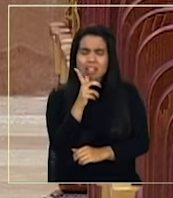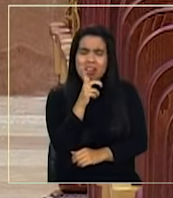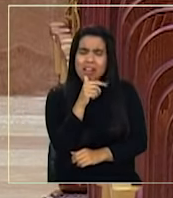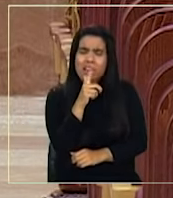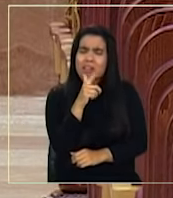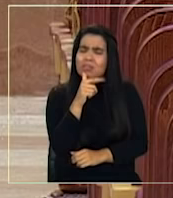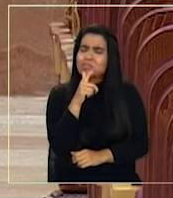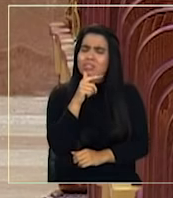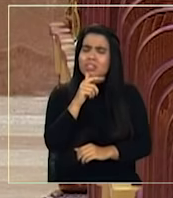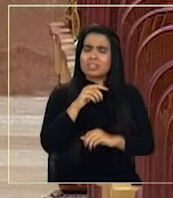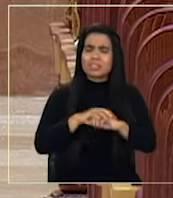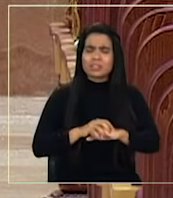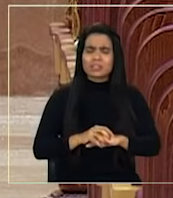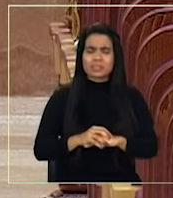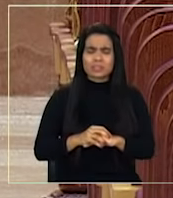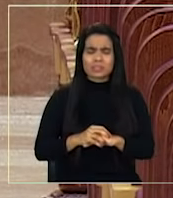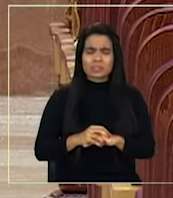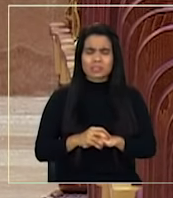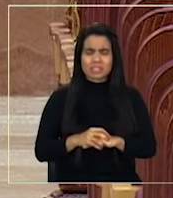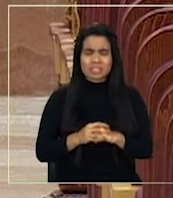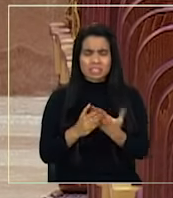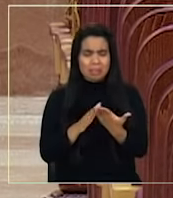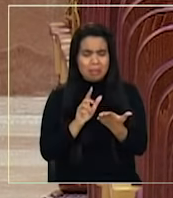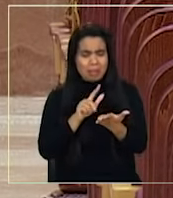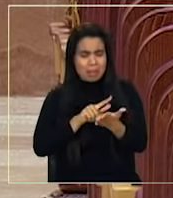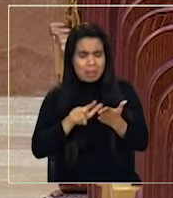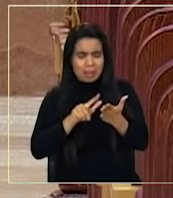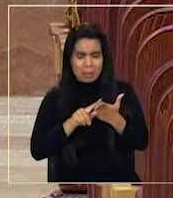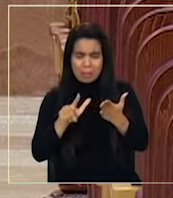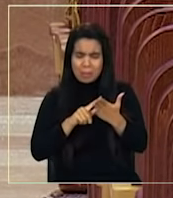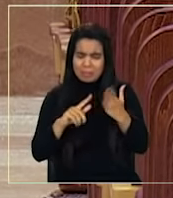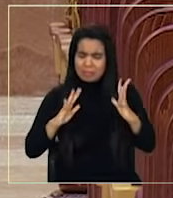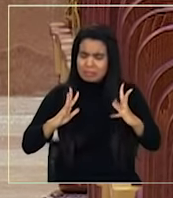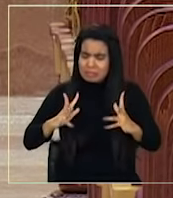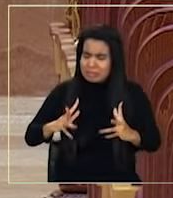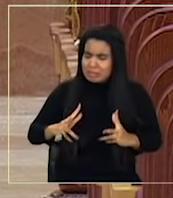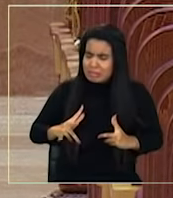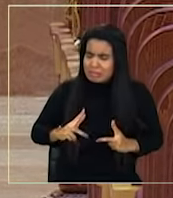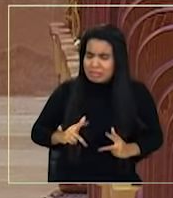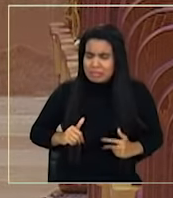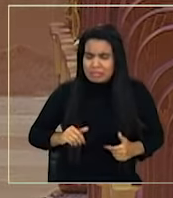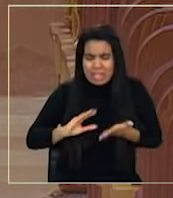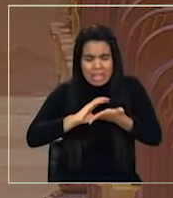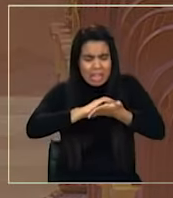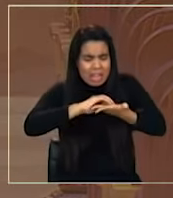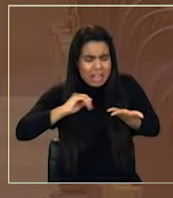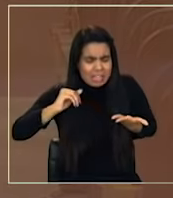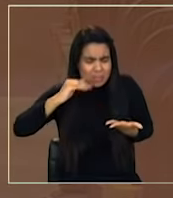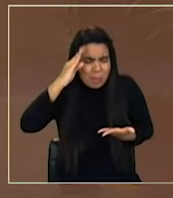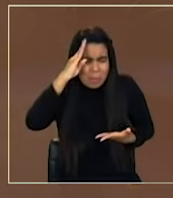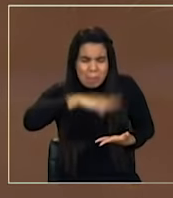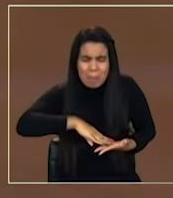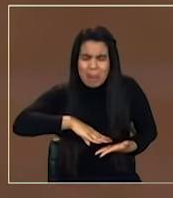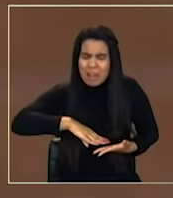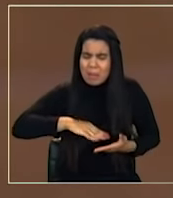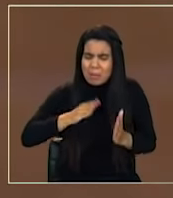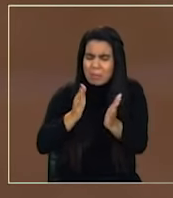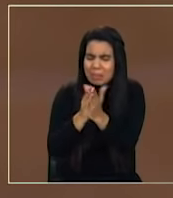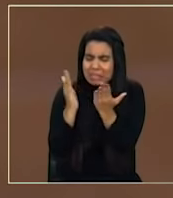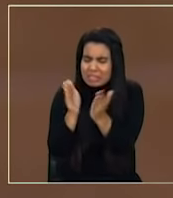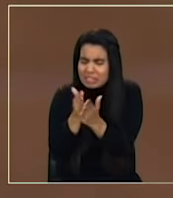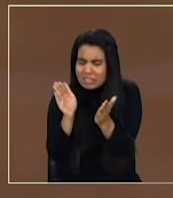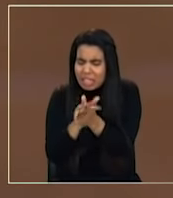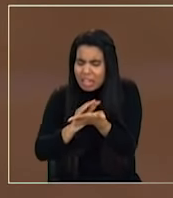que lava, que tira a sujeira, que tira a imundice da miséria,